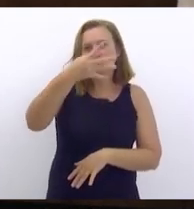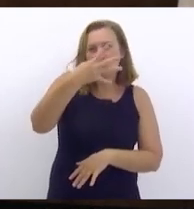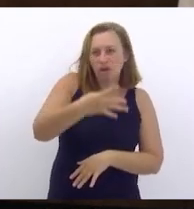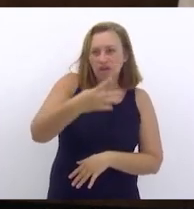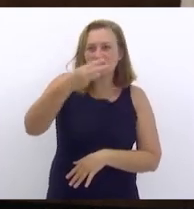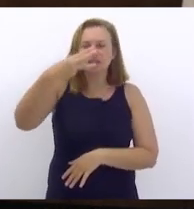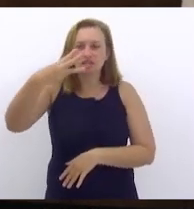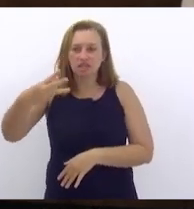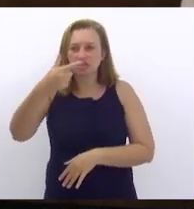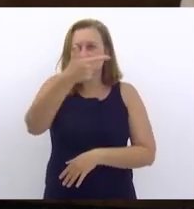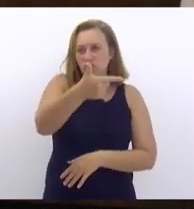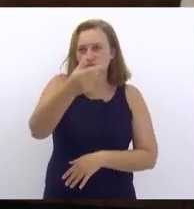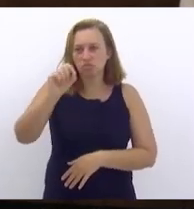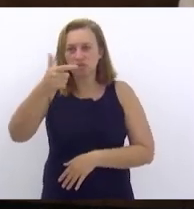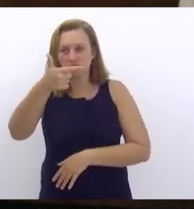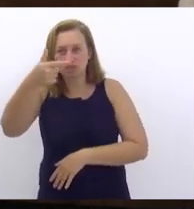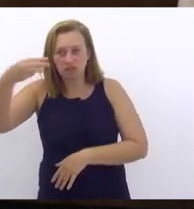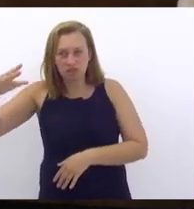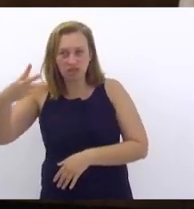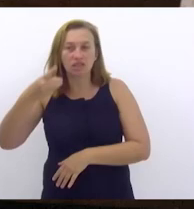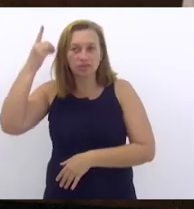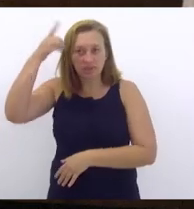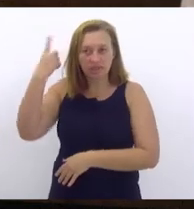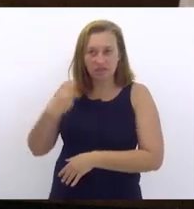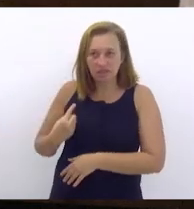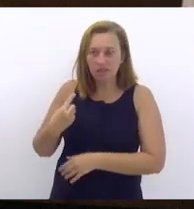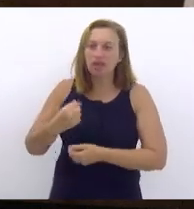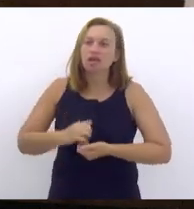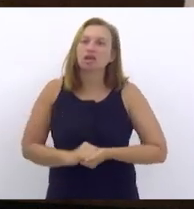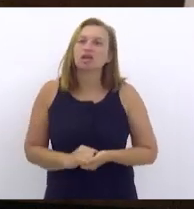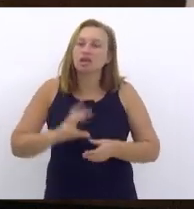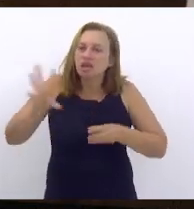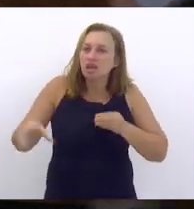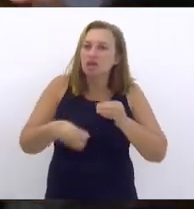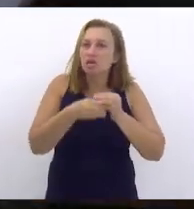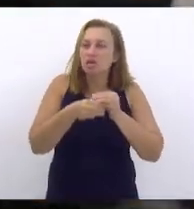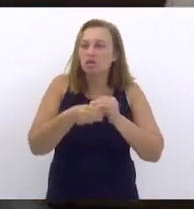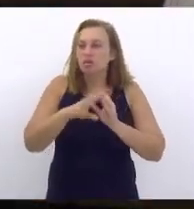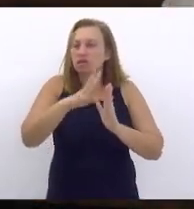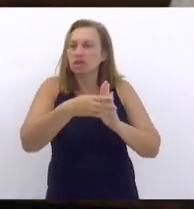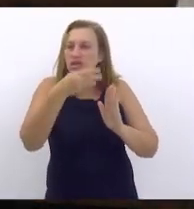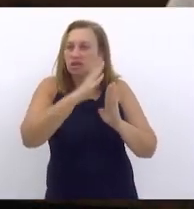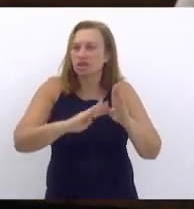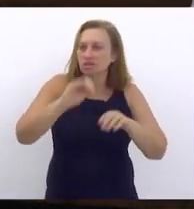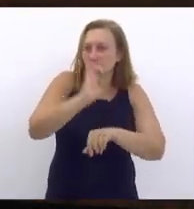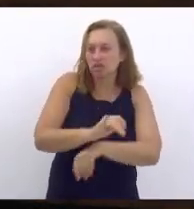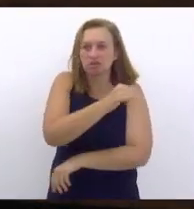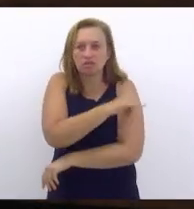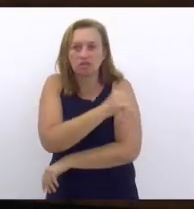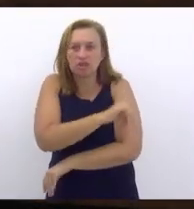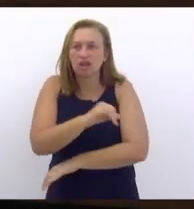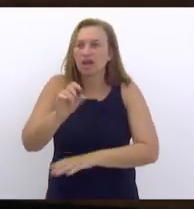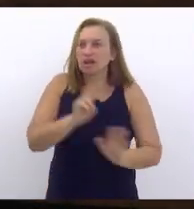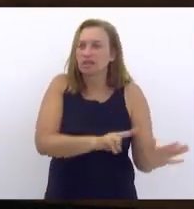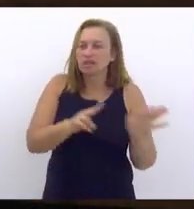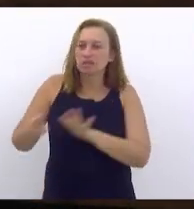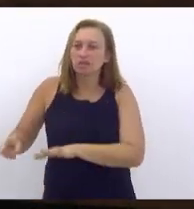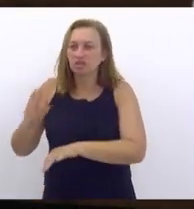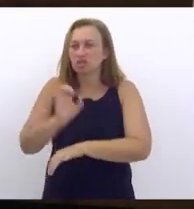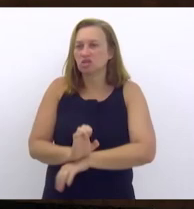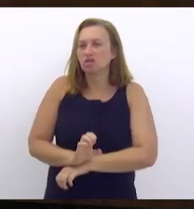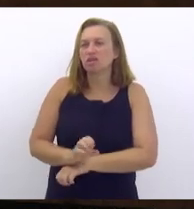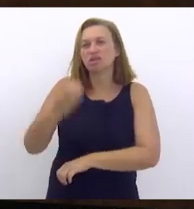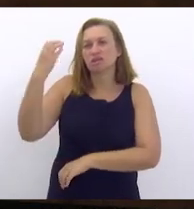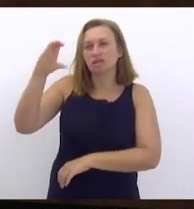1243/2023, da autoria da deputada Dani Balbi, que inclui no calendário oficial do Rio de Janeiro a Semana Estadual da Ciência